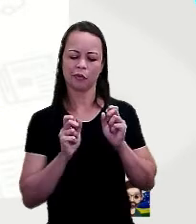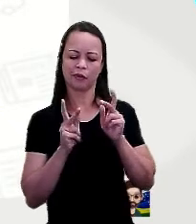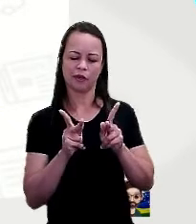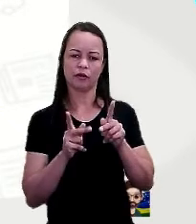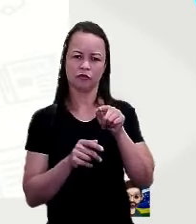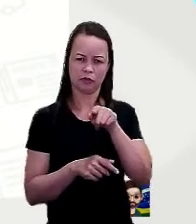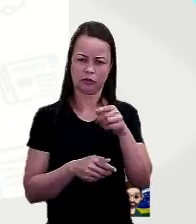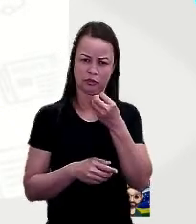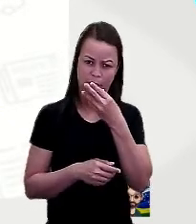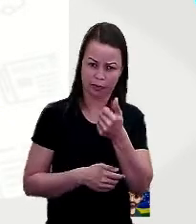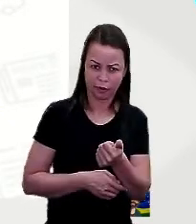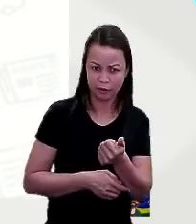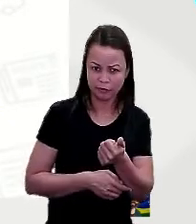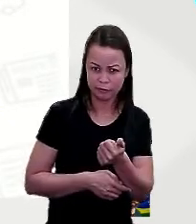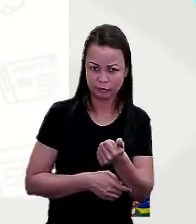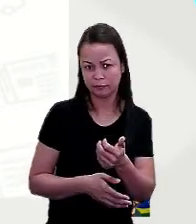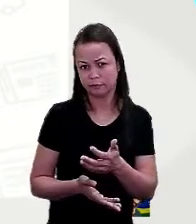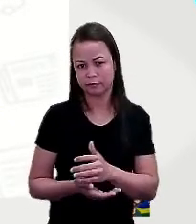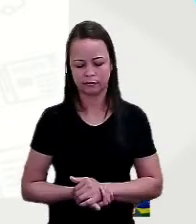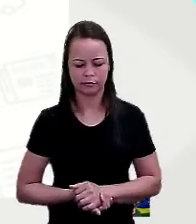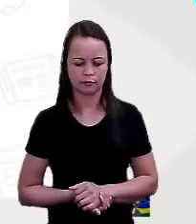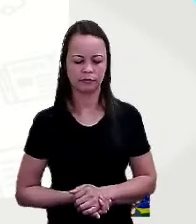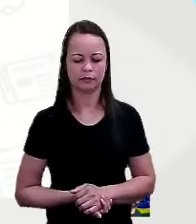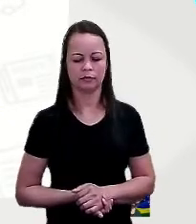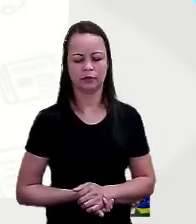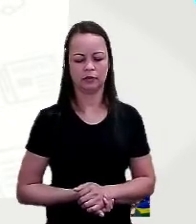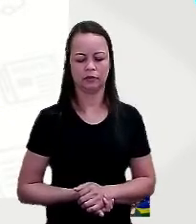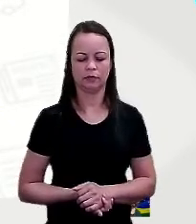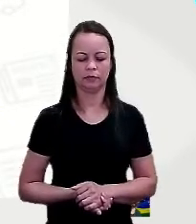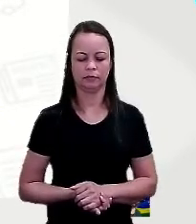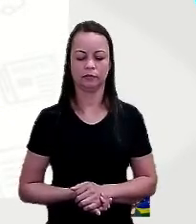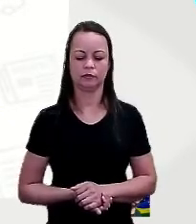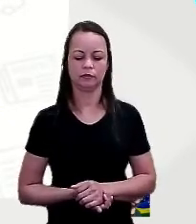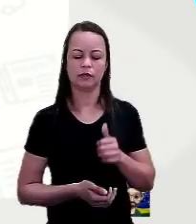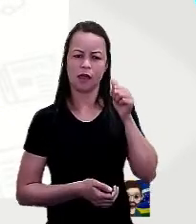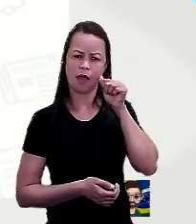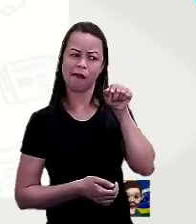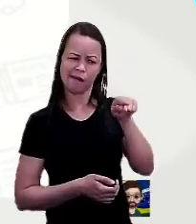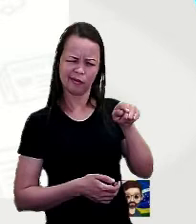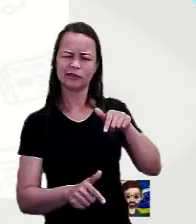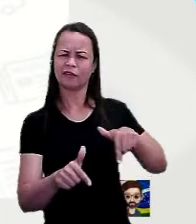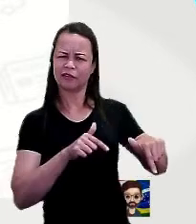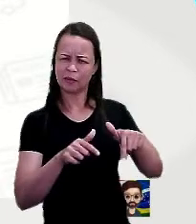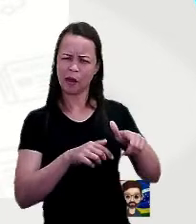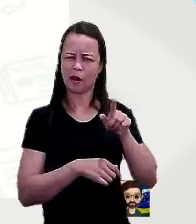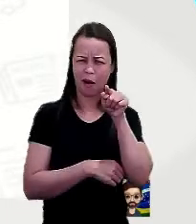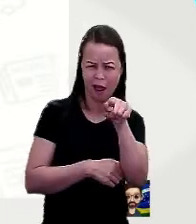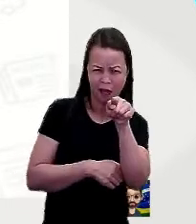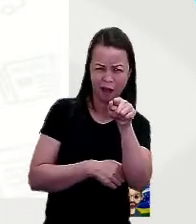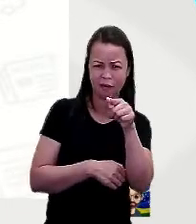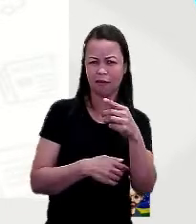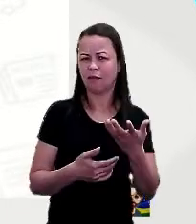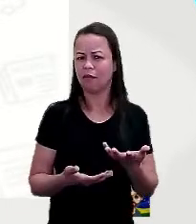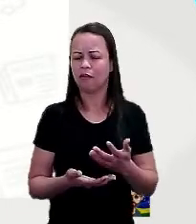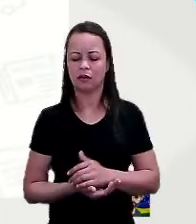bem? Estava legal? Was she working there? Ela estava trabalhando lá? I don't